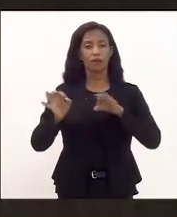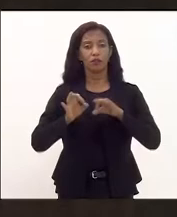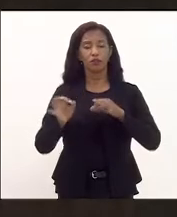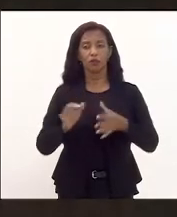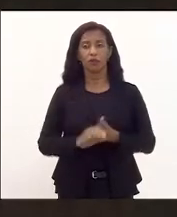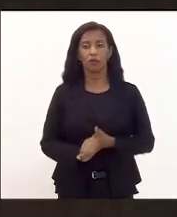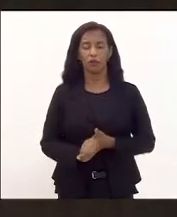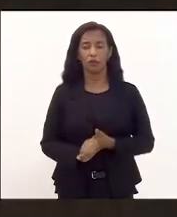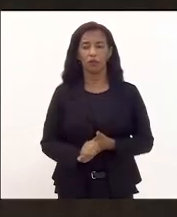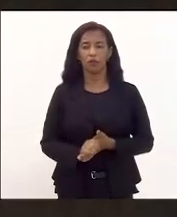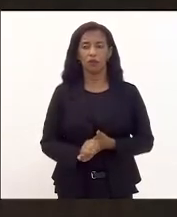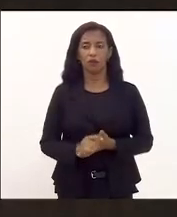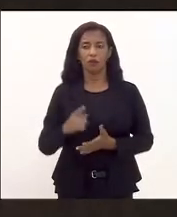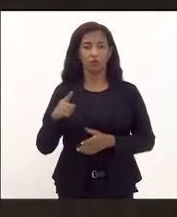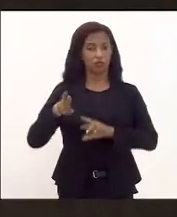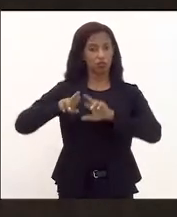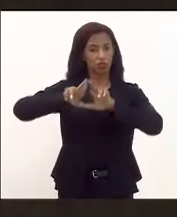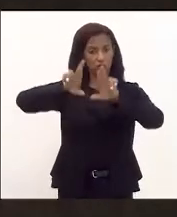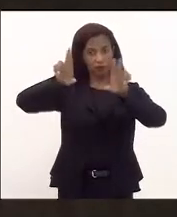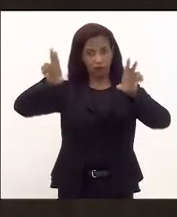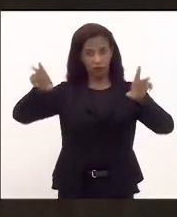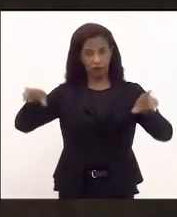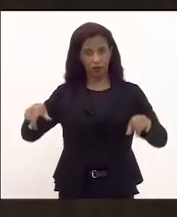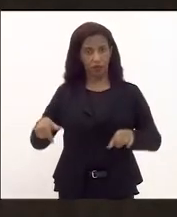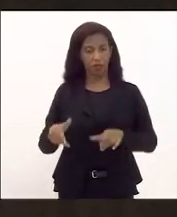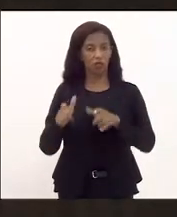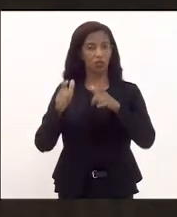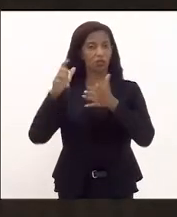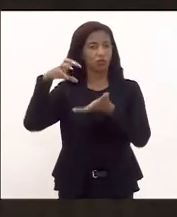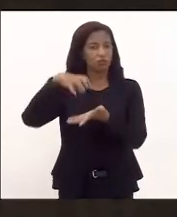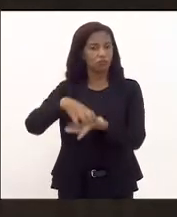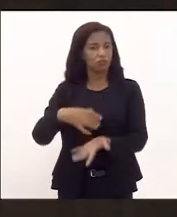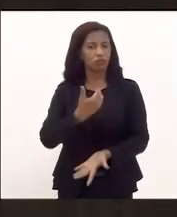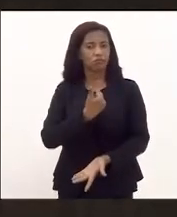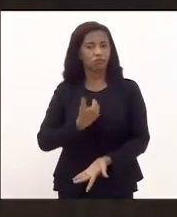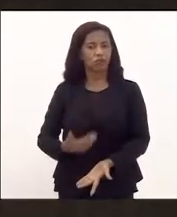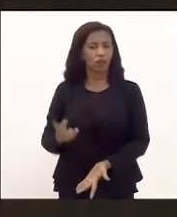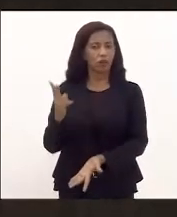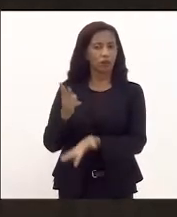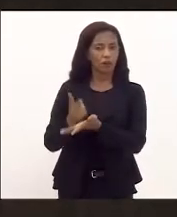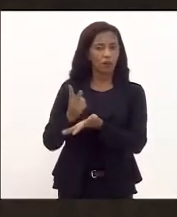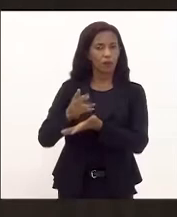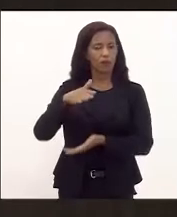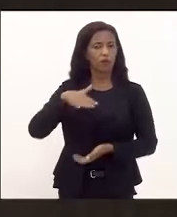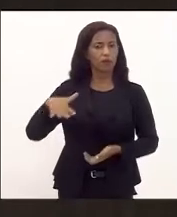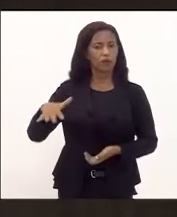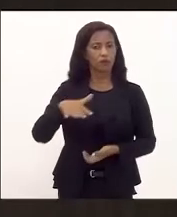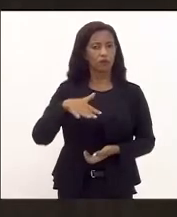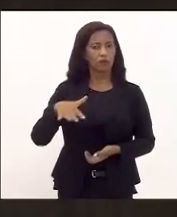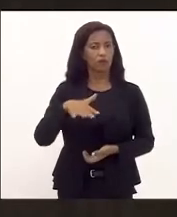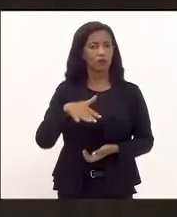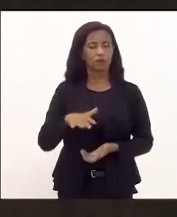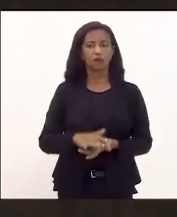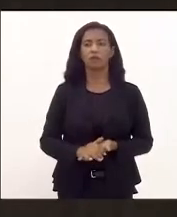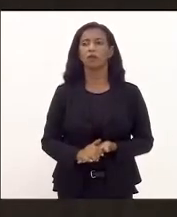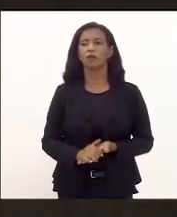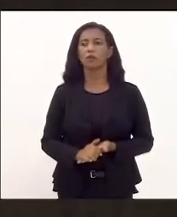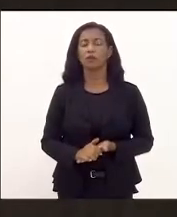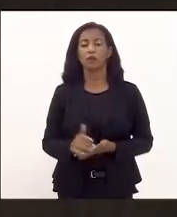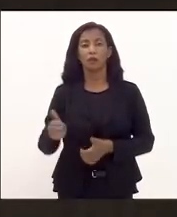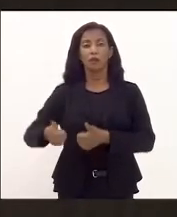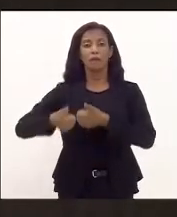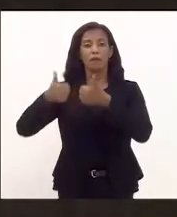das ações de diferentes entes públicos, né, que atuam no mesmo território, que de maneira consorciada podem